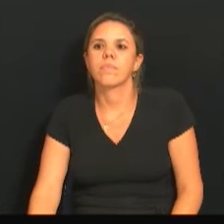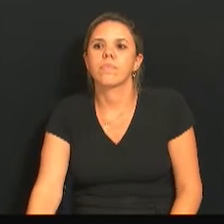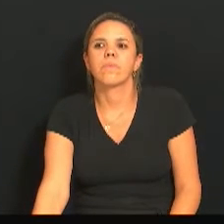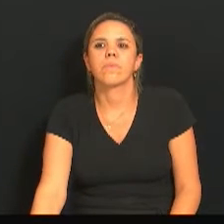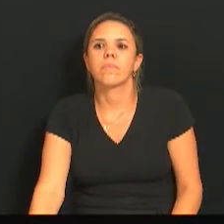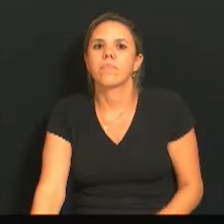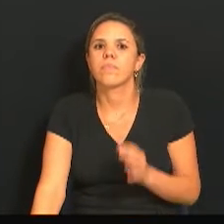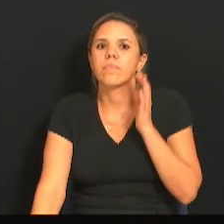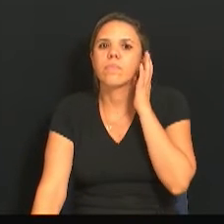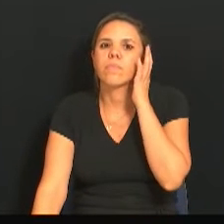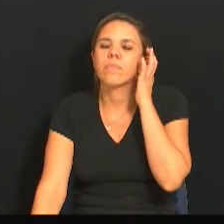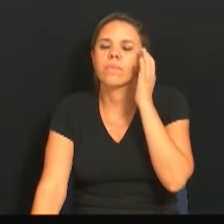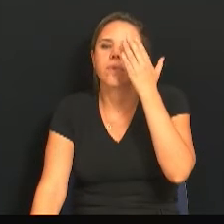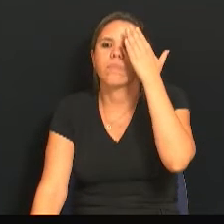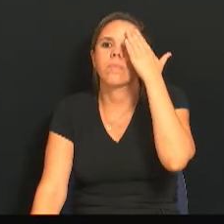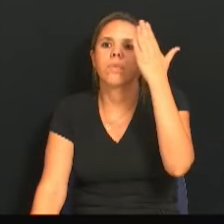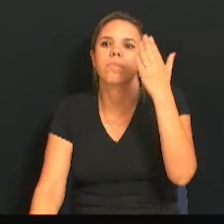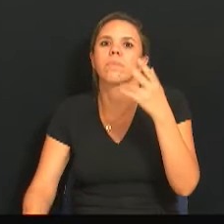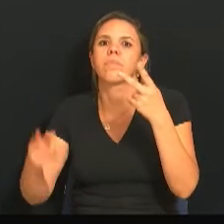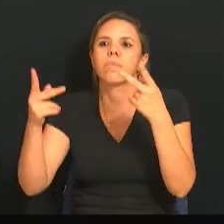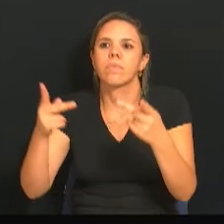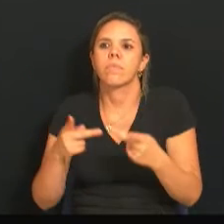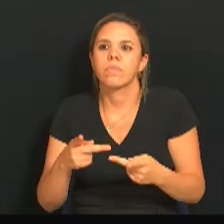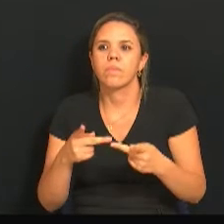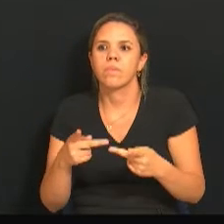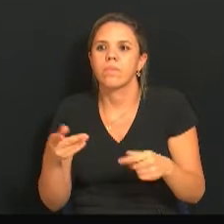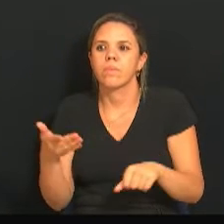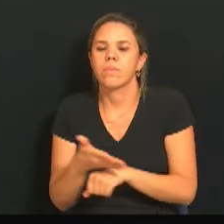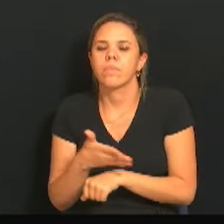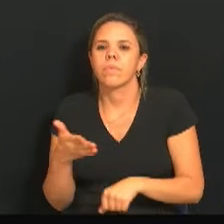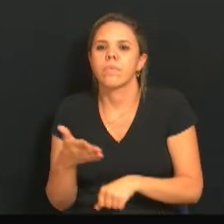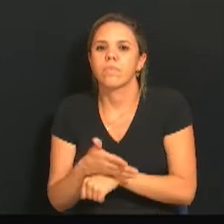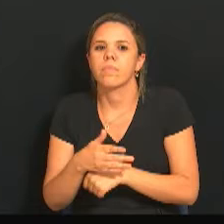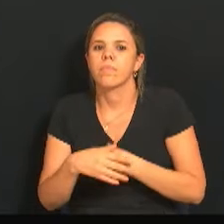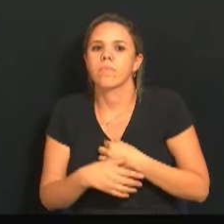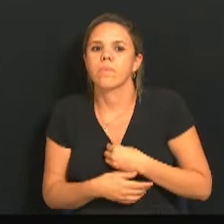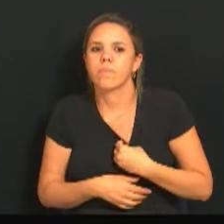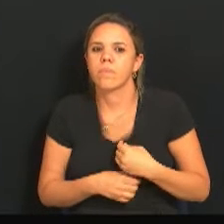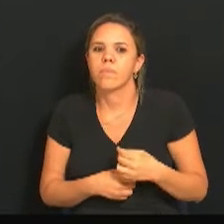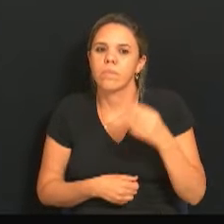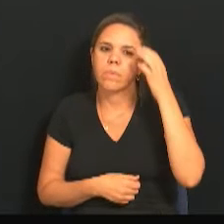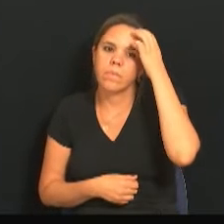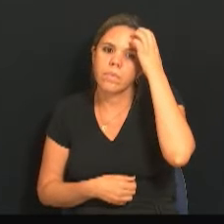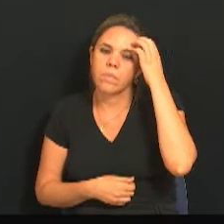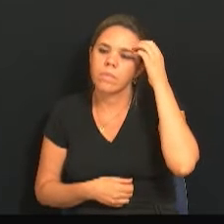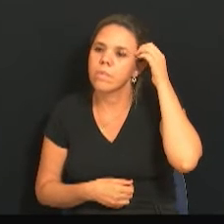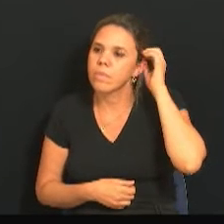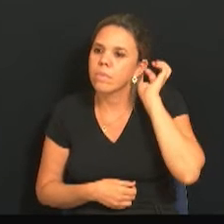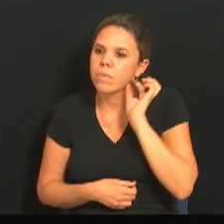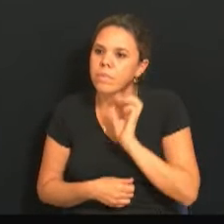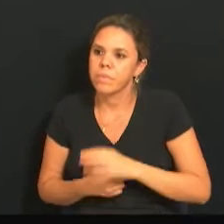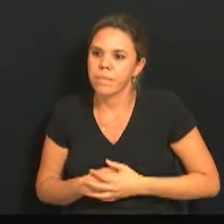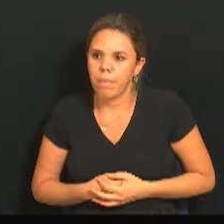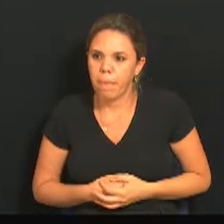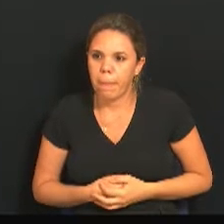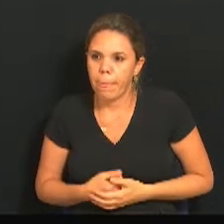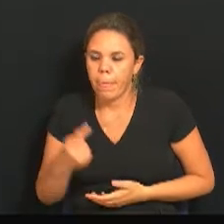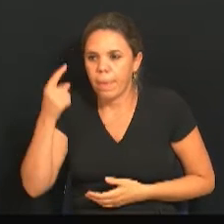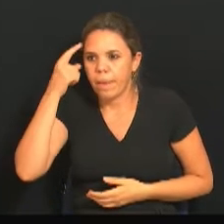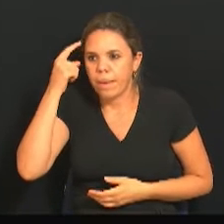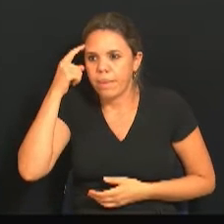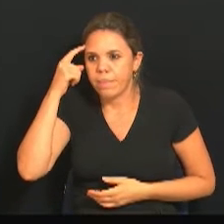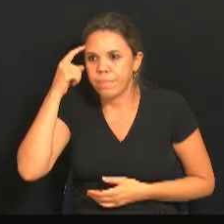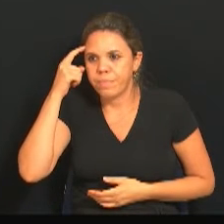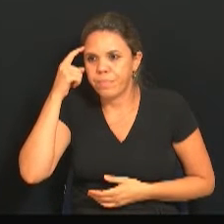tarde, obrigado pelo convite, né, de poder participar desse debate. E eu penso